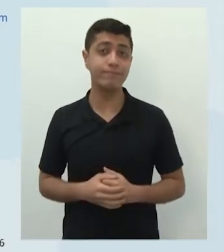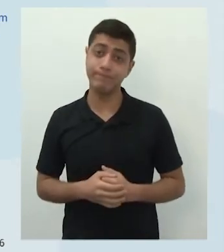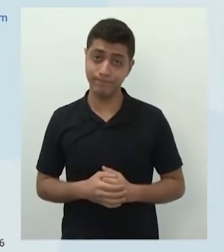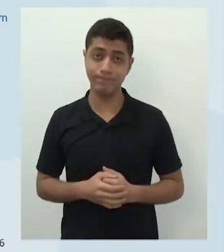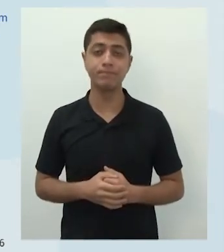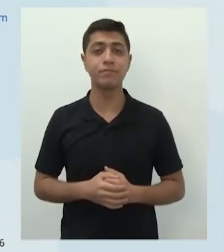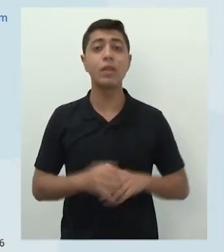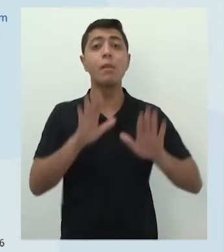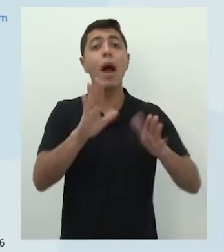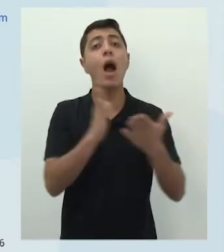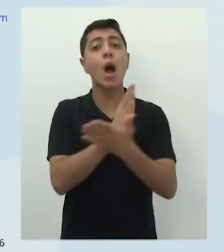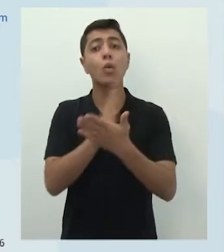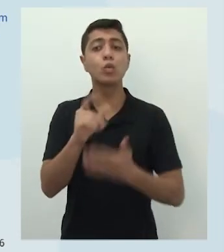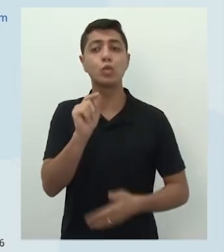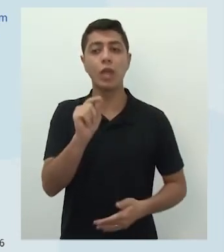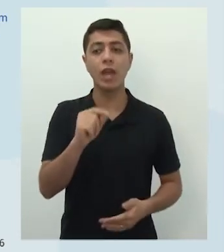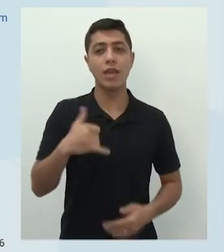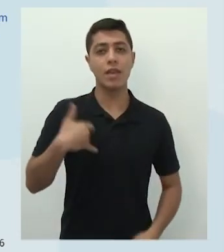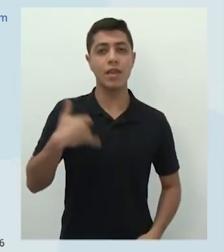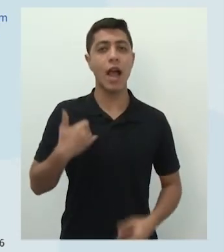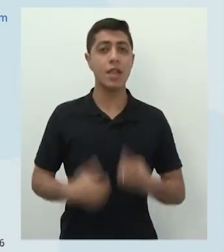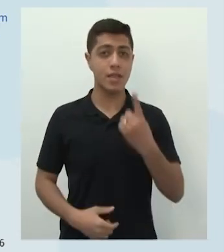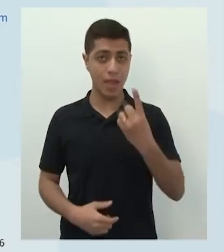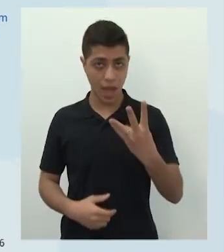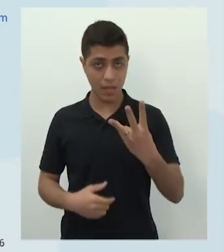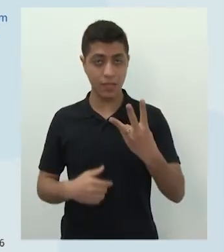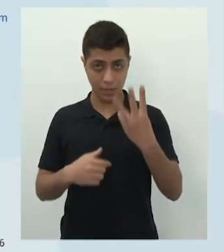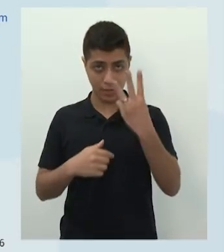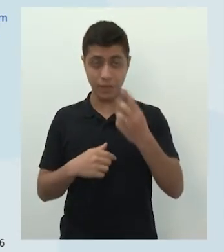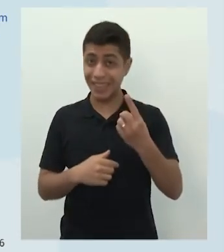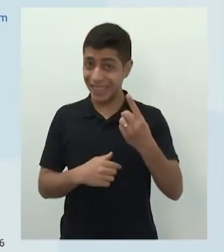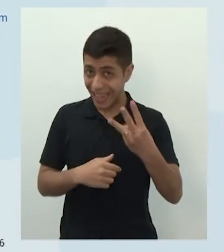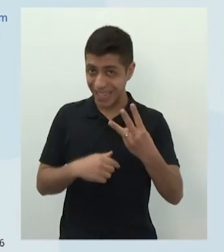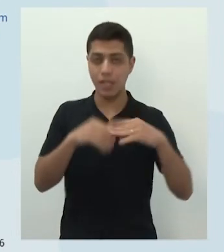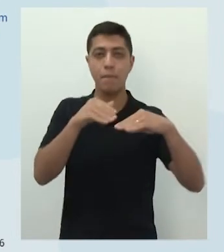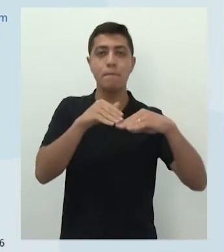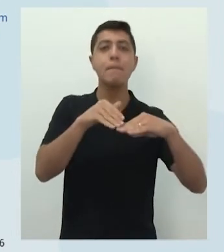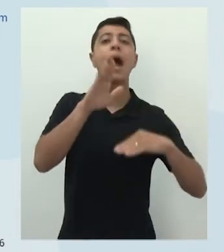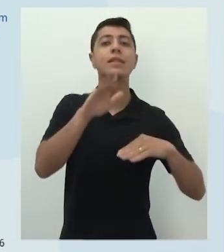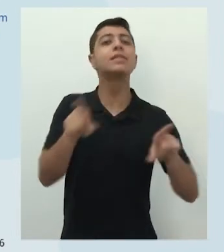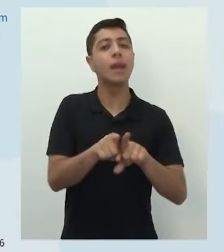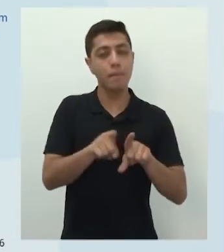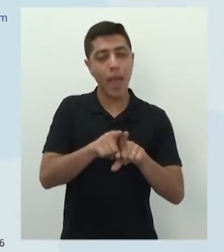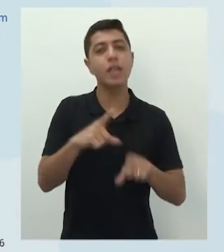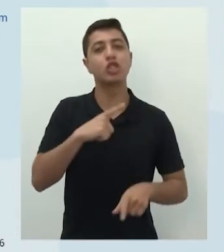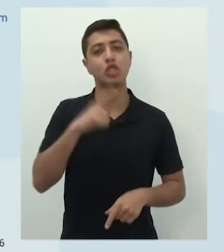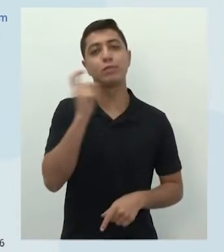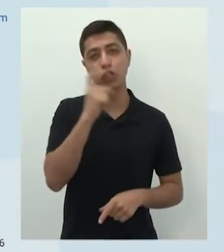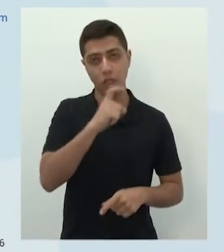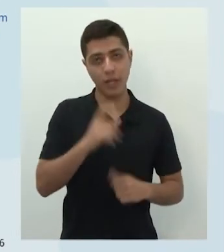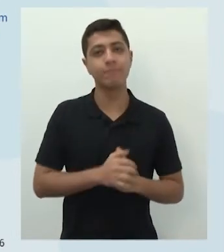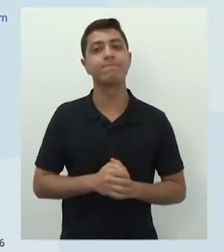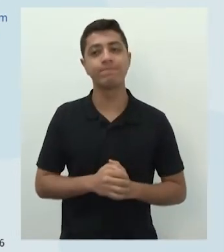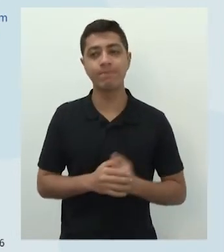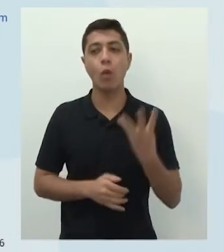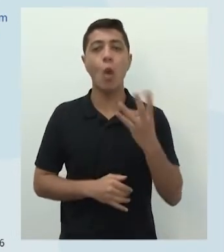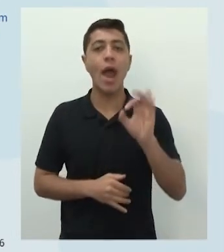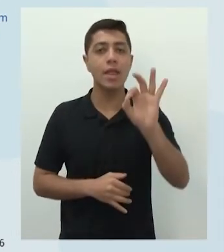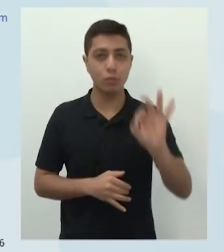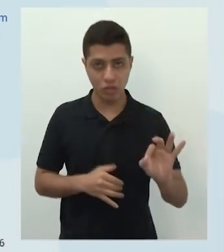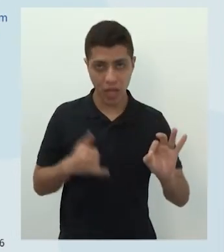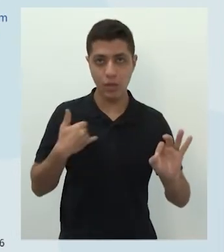anos que já têm perfil. O que eles fazem? Dedução óbvia. Eles mentem. Mentem a idade. Porque só